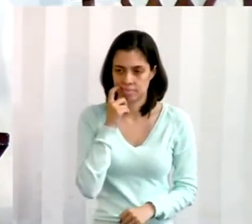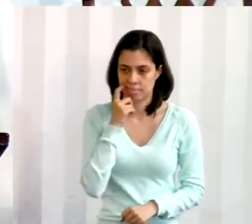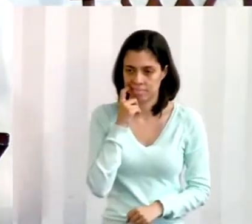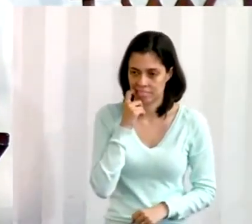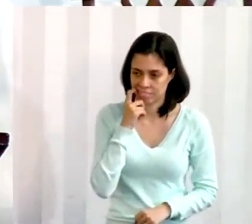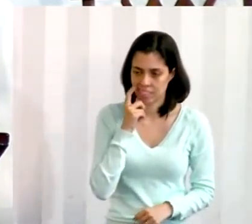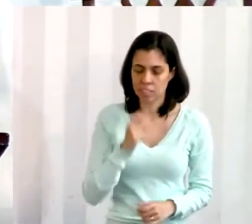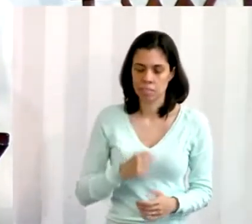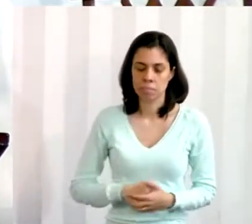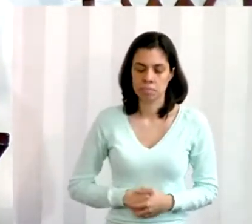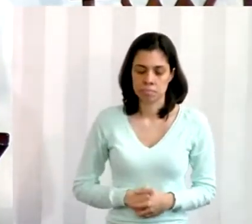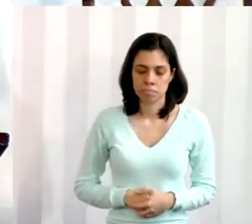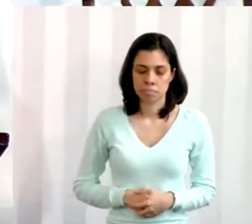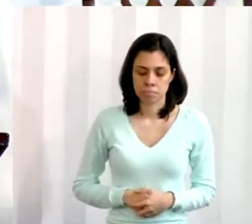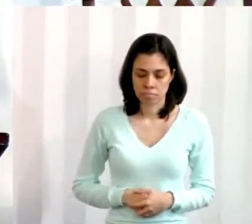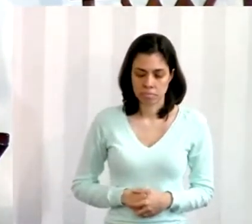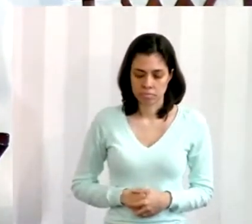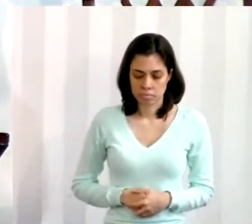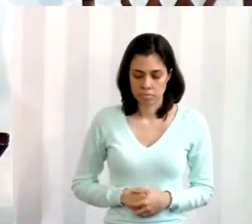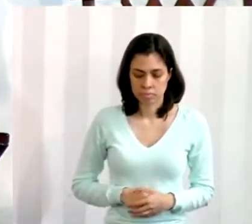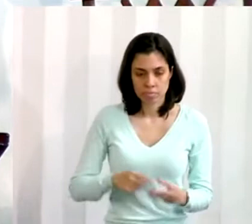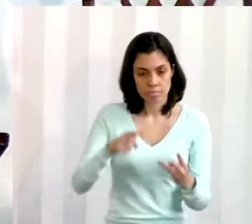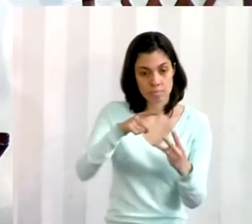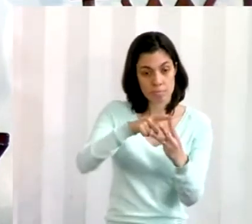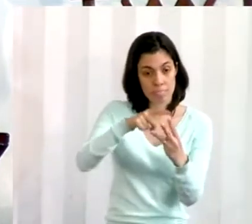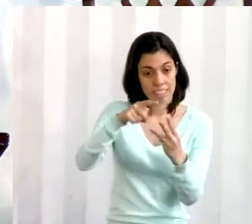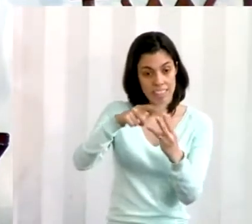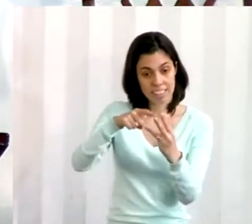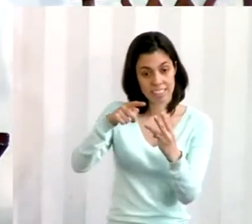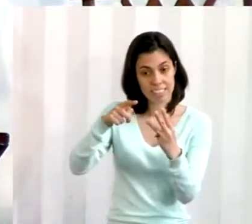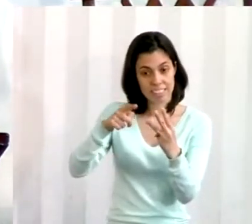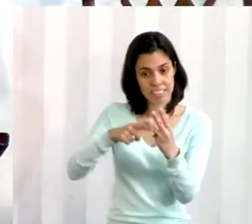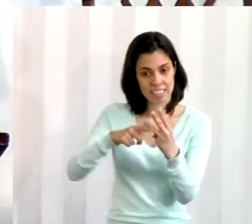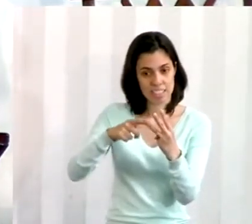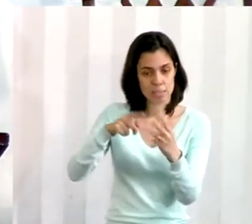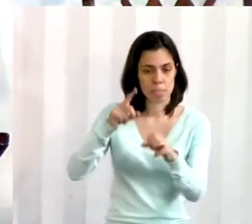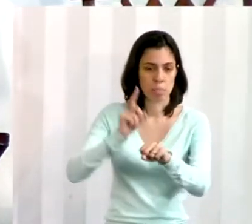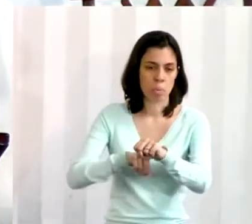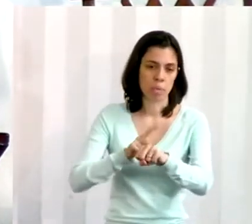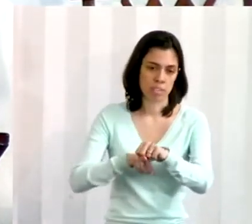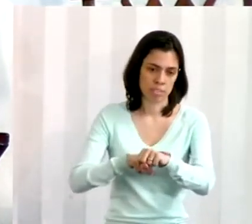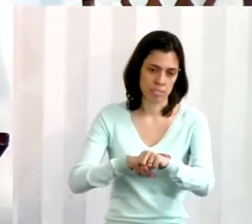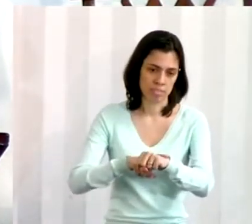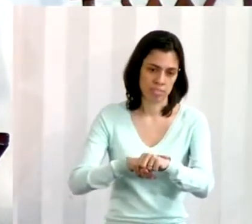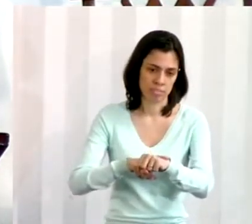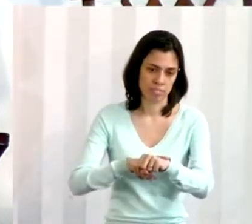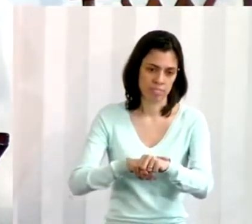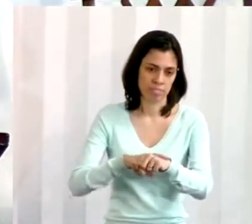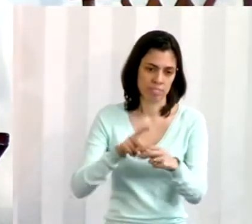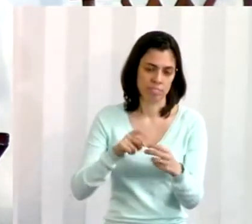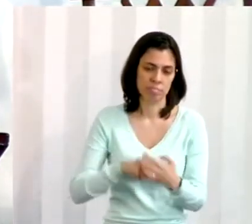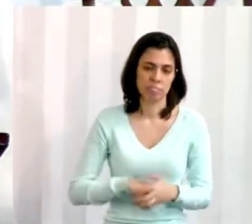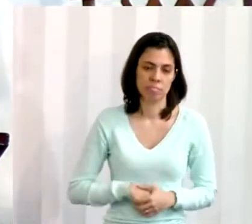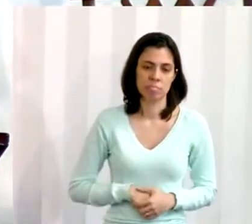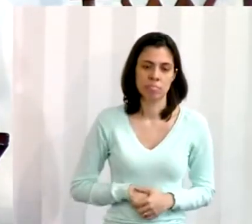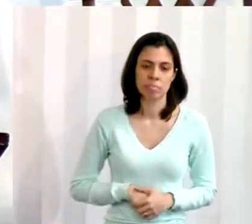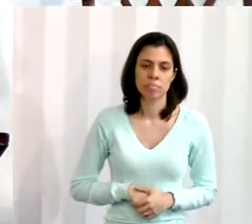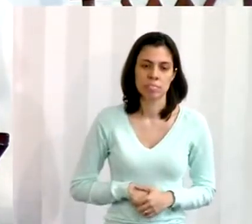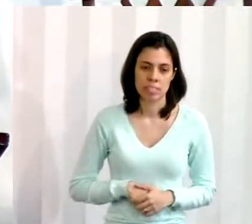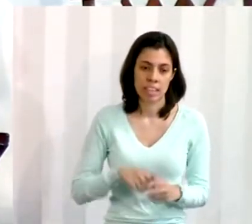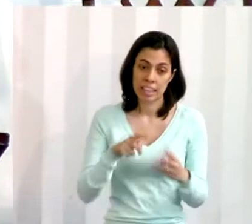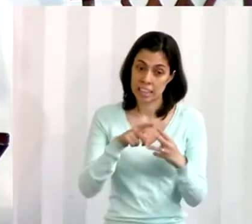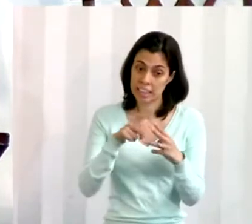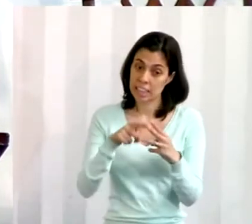ascendeu aos céus, deixou a sua igreja para por séculos e até milênios, vivendo muitas vezes